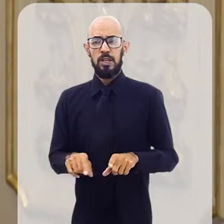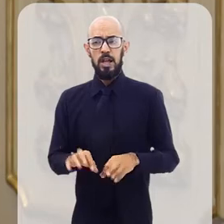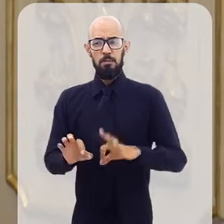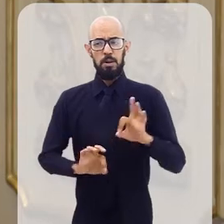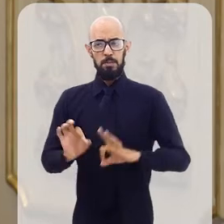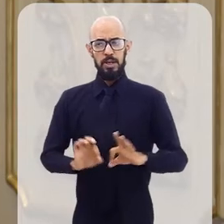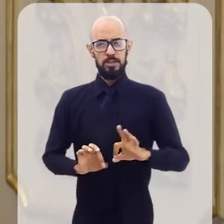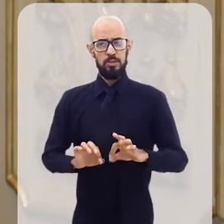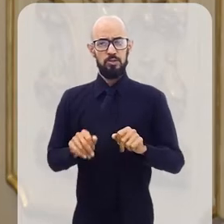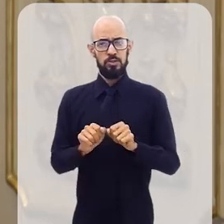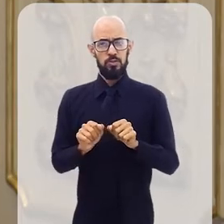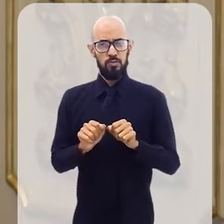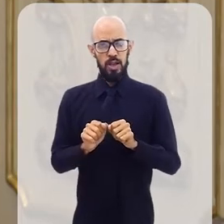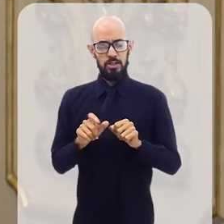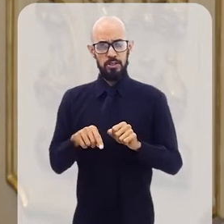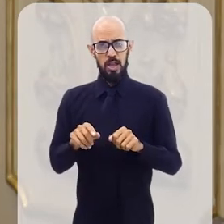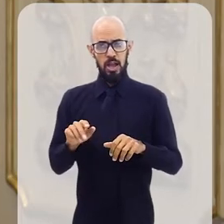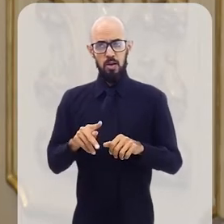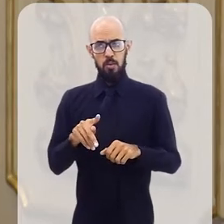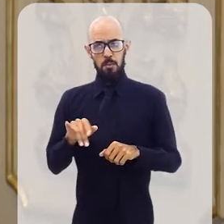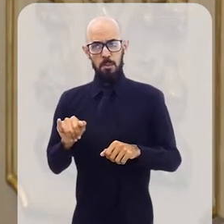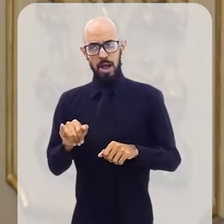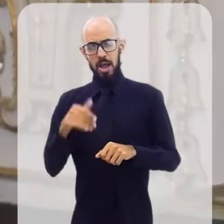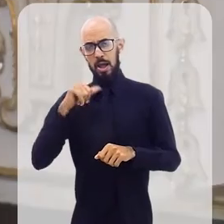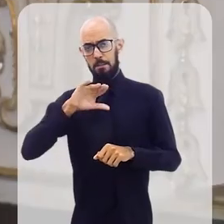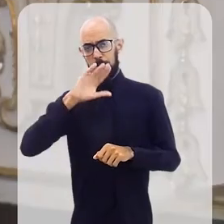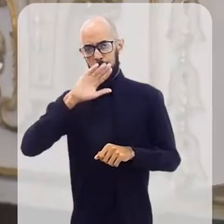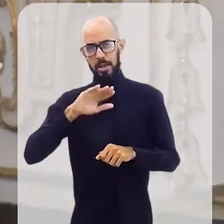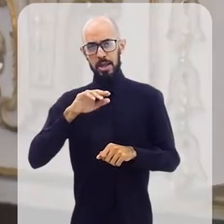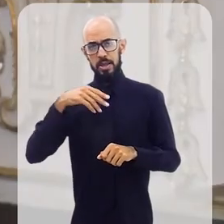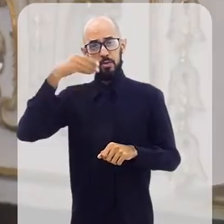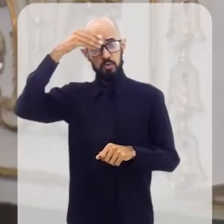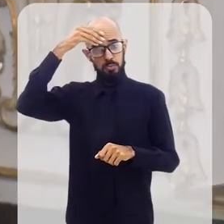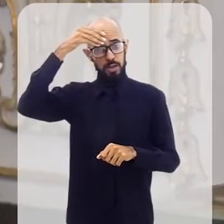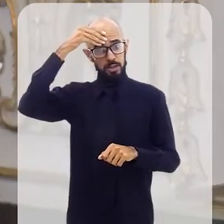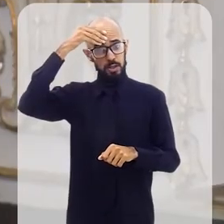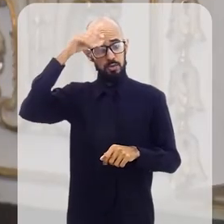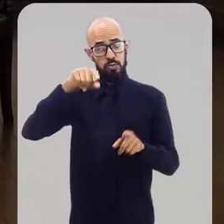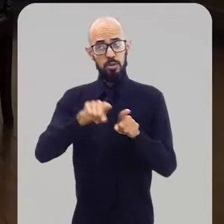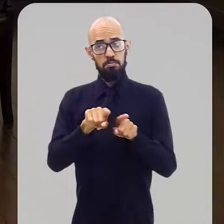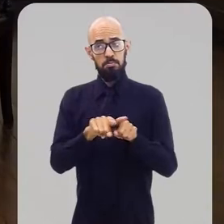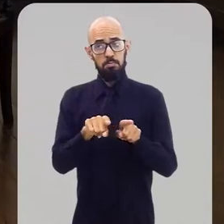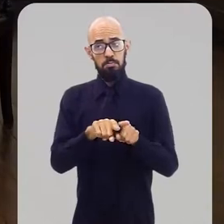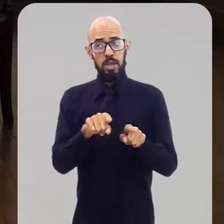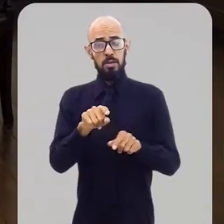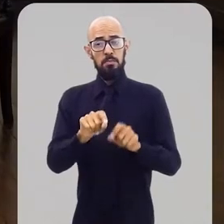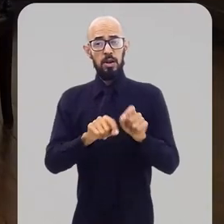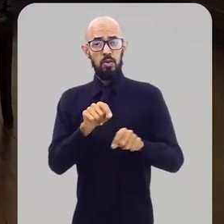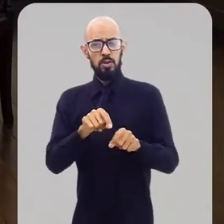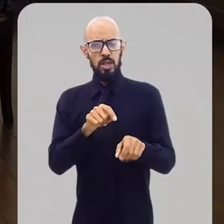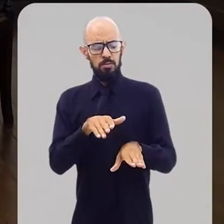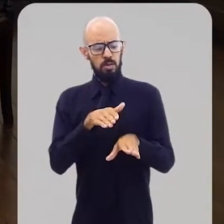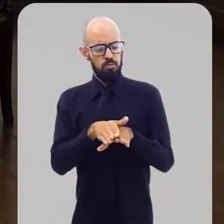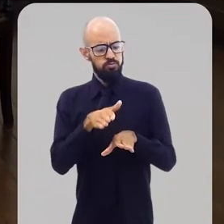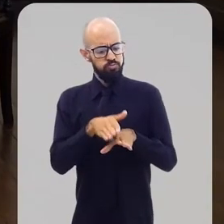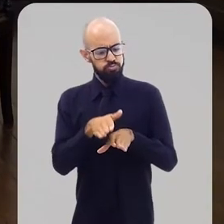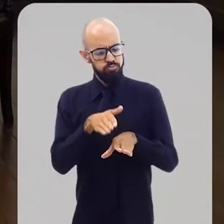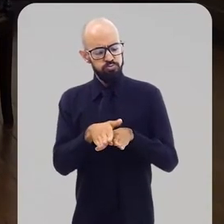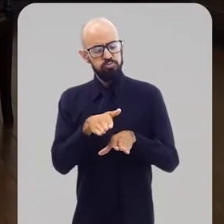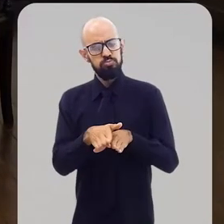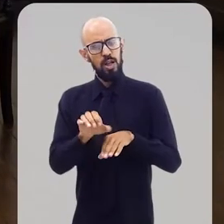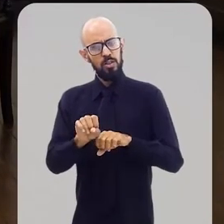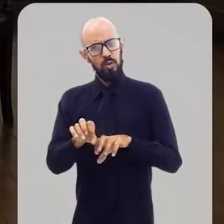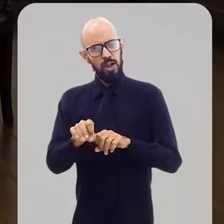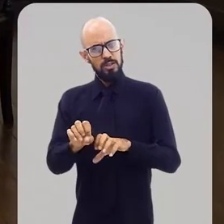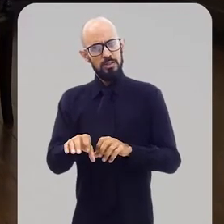preparação se faz é com os pais os padrinhos é para que possam realmente dar uma educação cristã